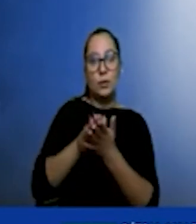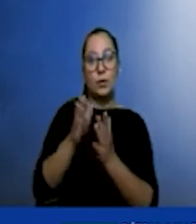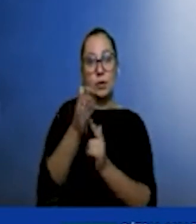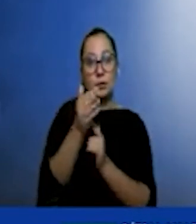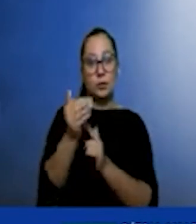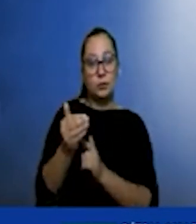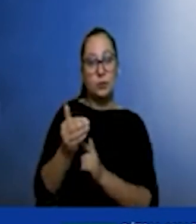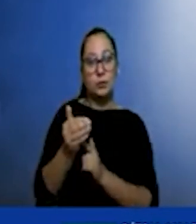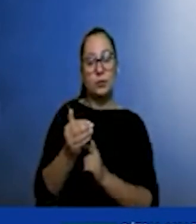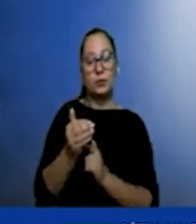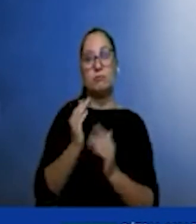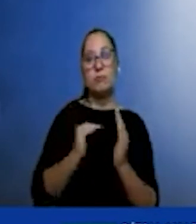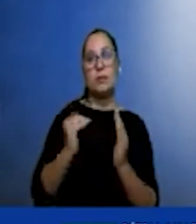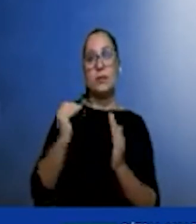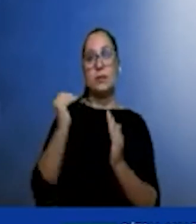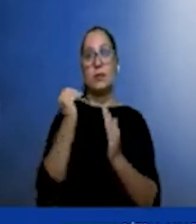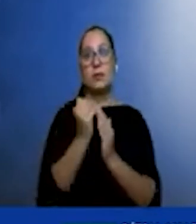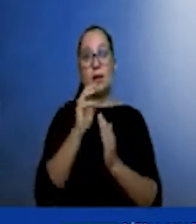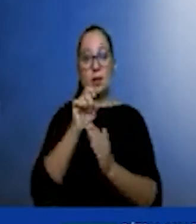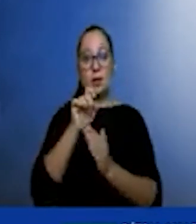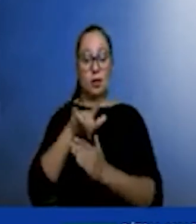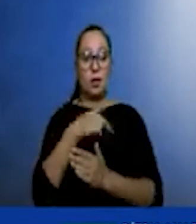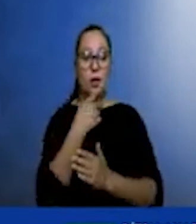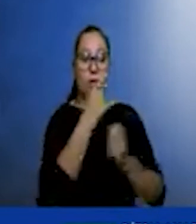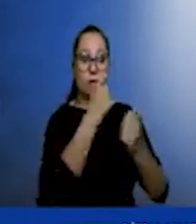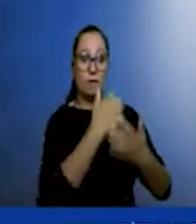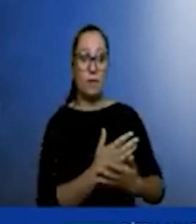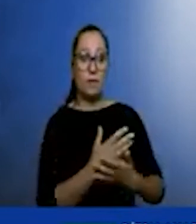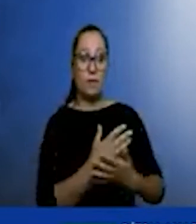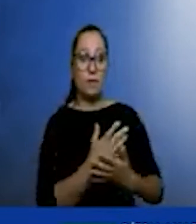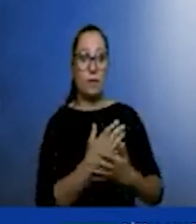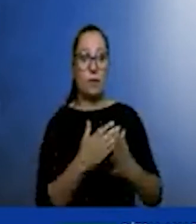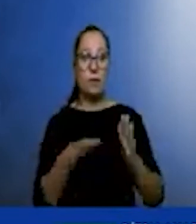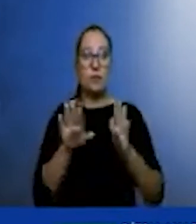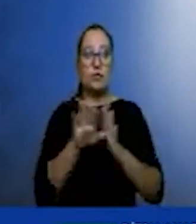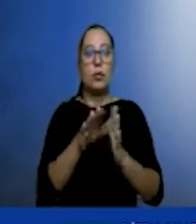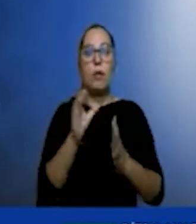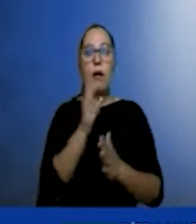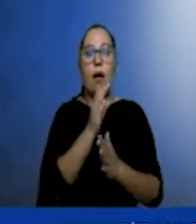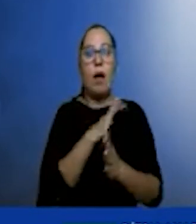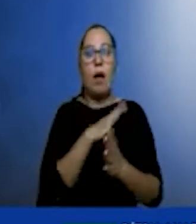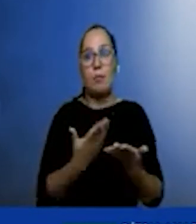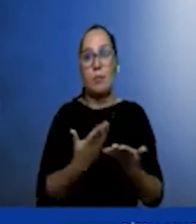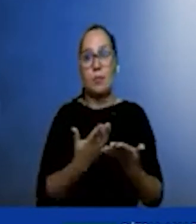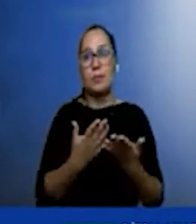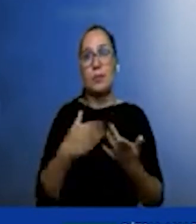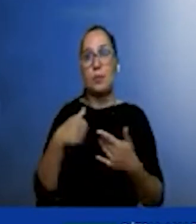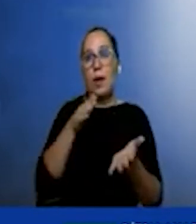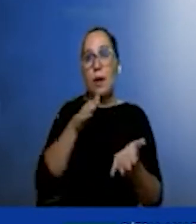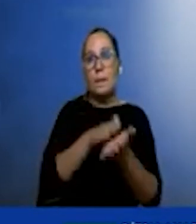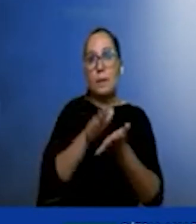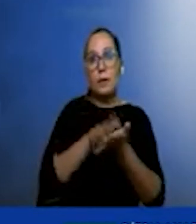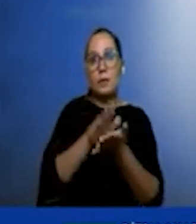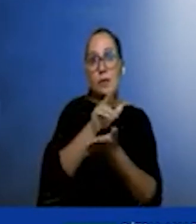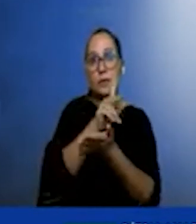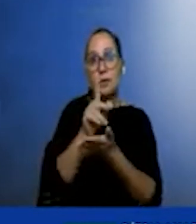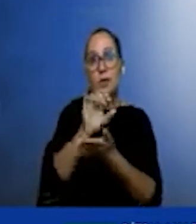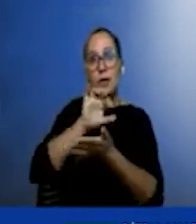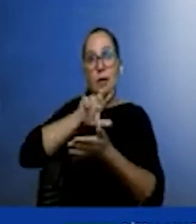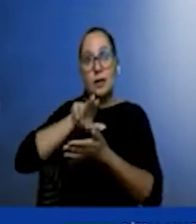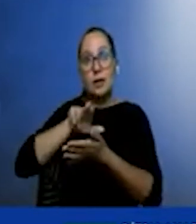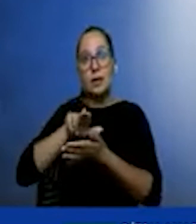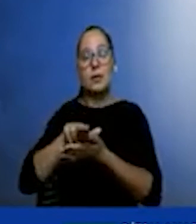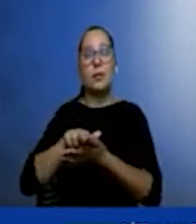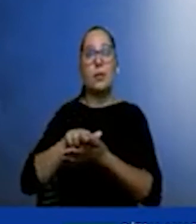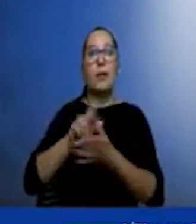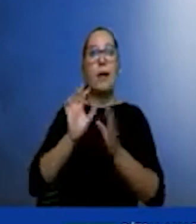de desenvolvimento de etanol que a Paula está falando, ninguém chegou ontem. Ninguém vai chegar numa produção de hidrogênio. Hidrogênio não é uma bala de prata, né?